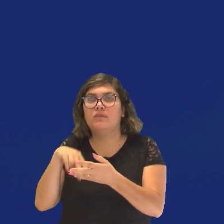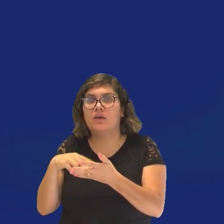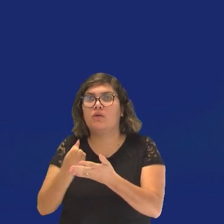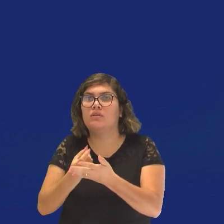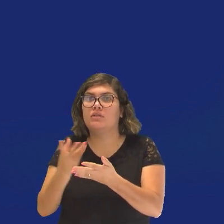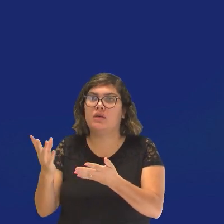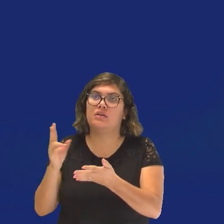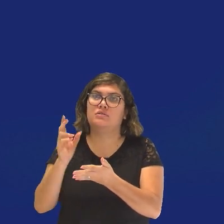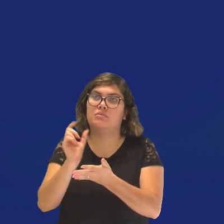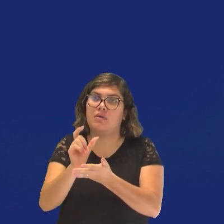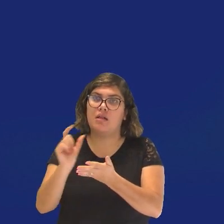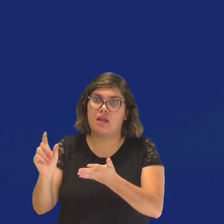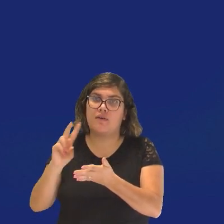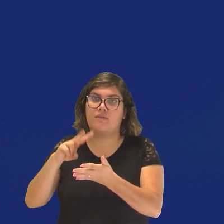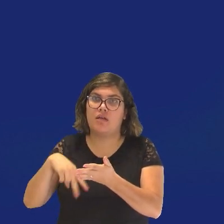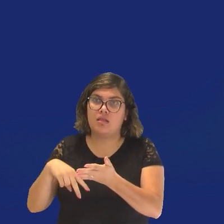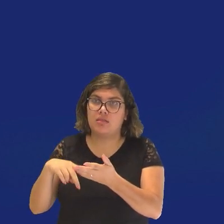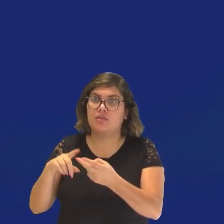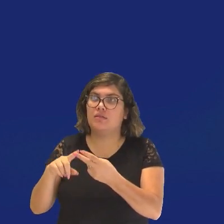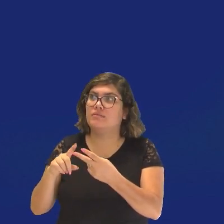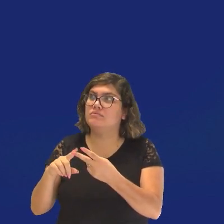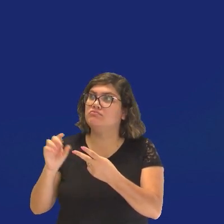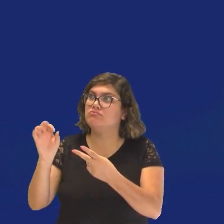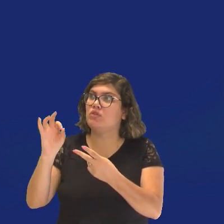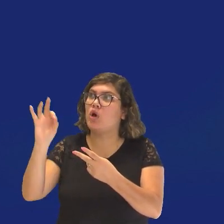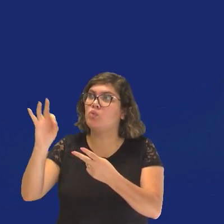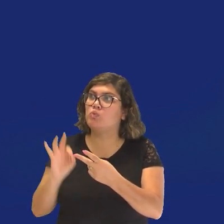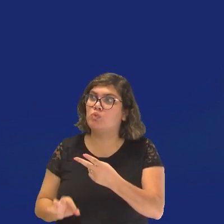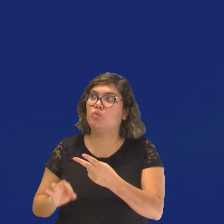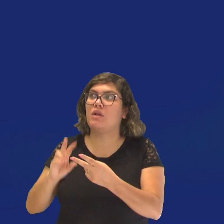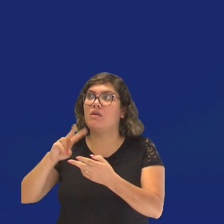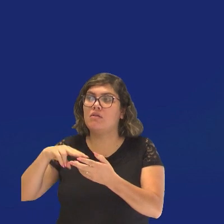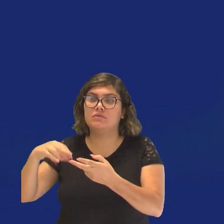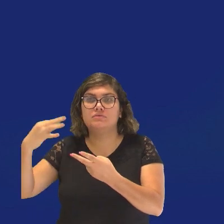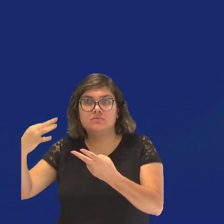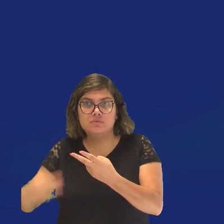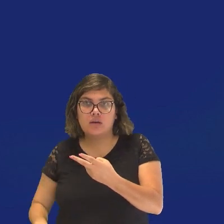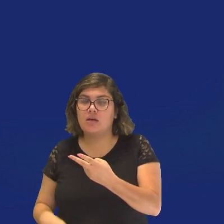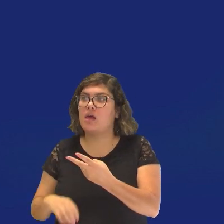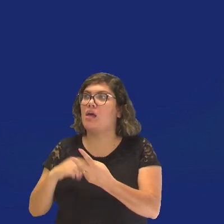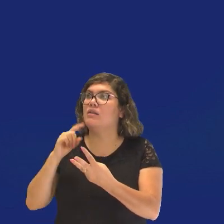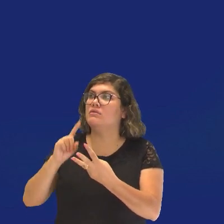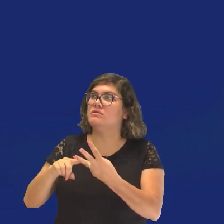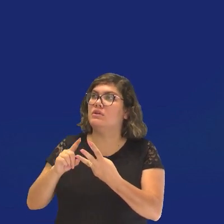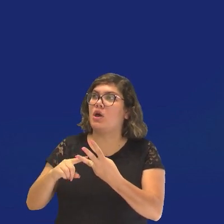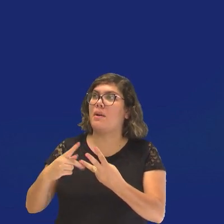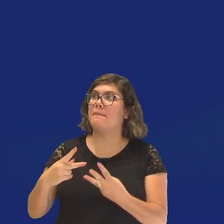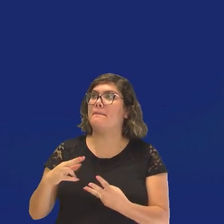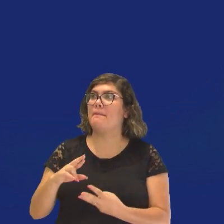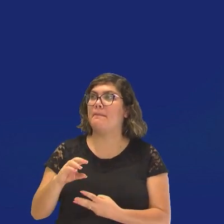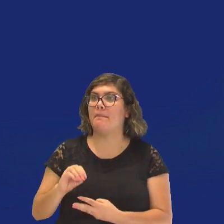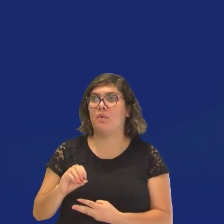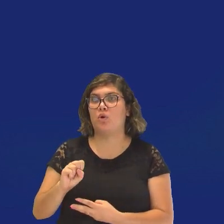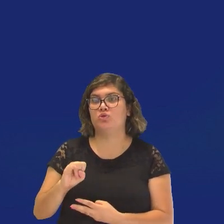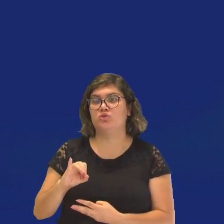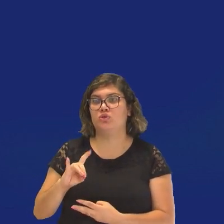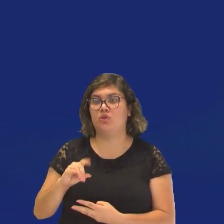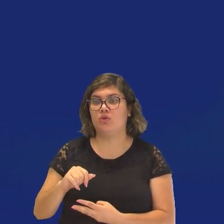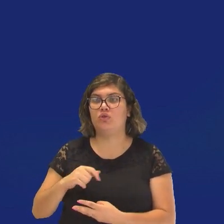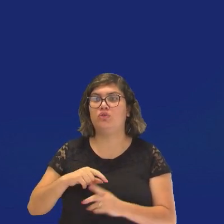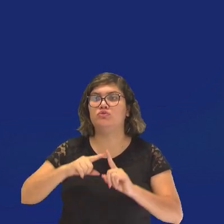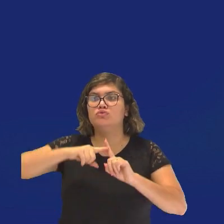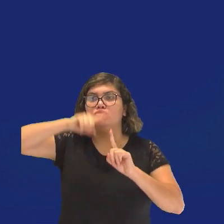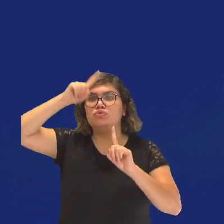minuto, a precisão, então o percentual de palavras lidas corretamente, e finalmente a prosódia, a pronúncia correta,